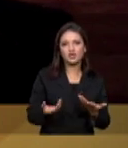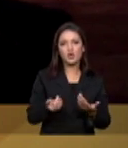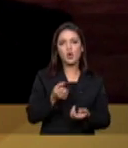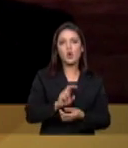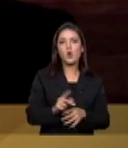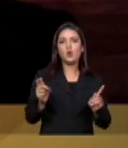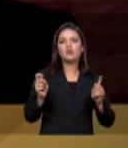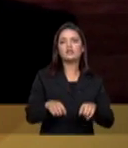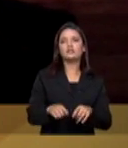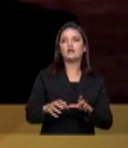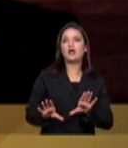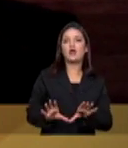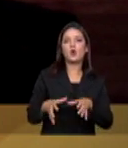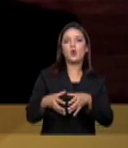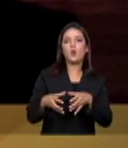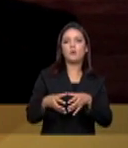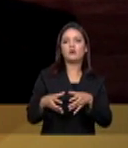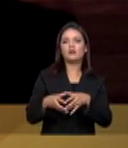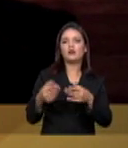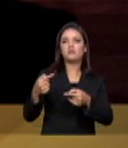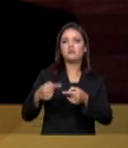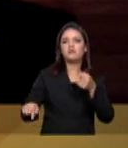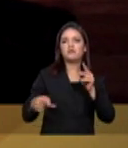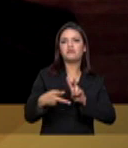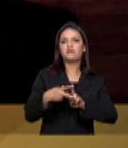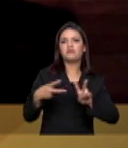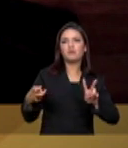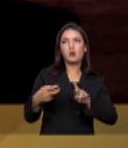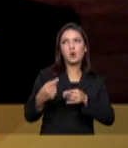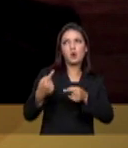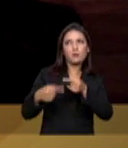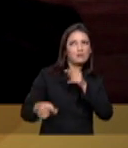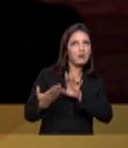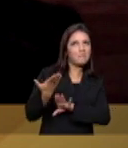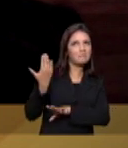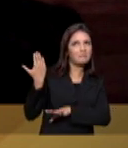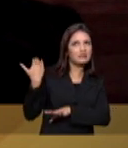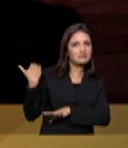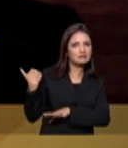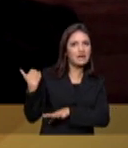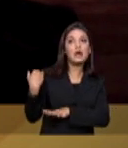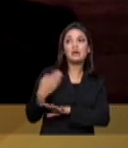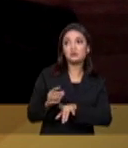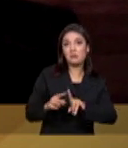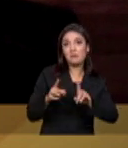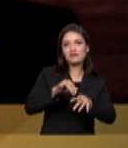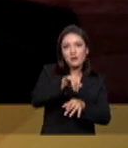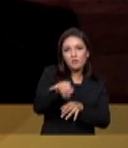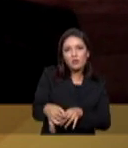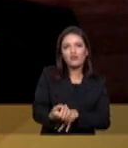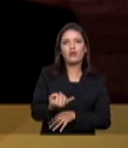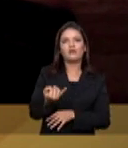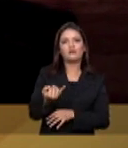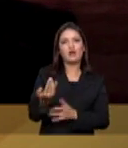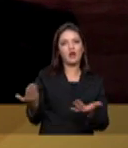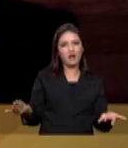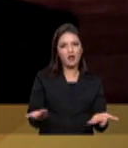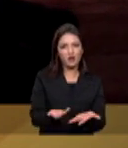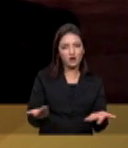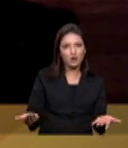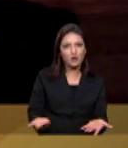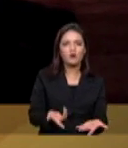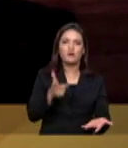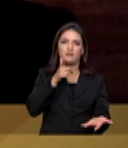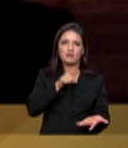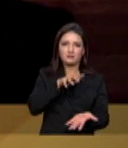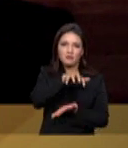comunidade que não estejam vinculados a esse passado de existência e resistência a